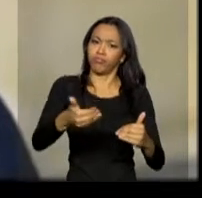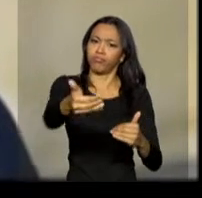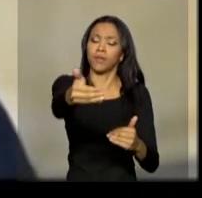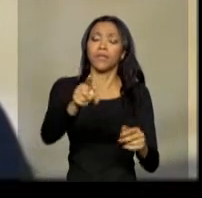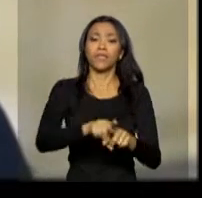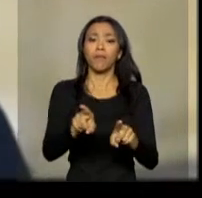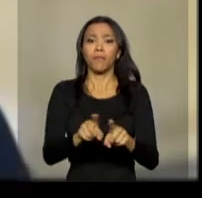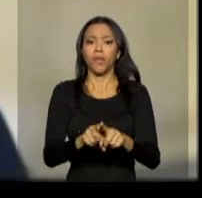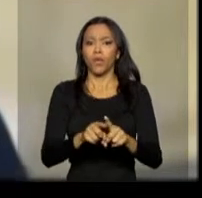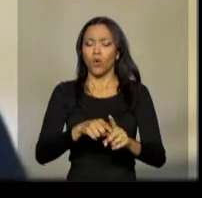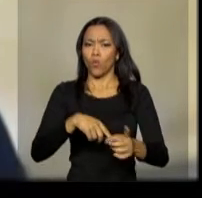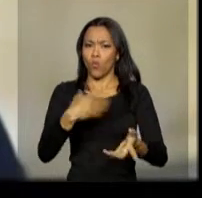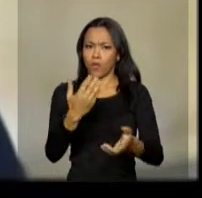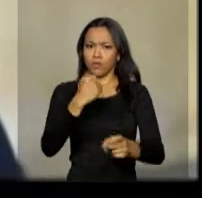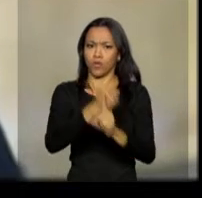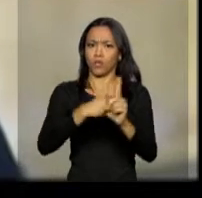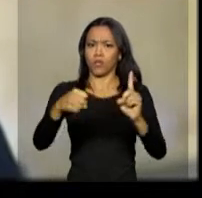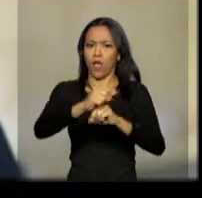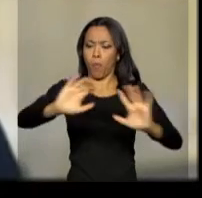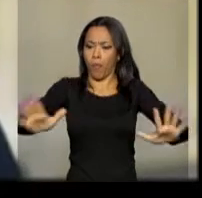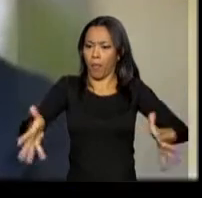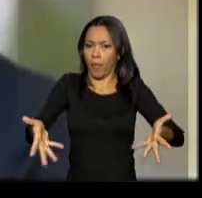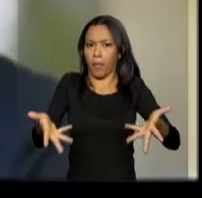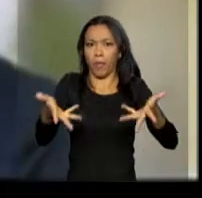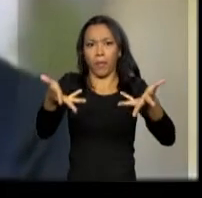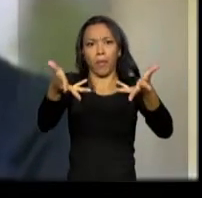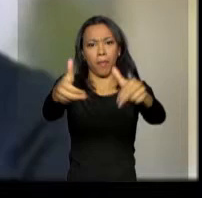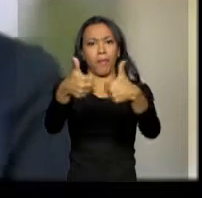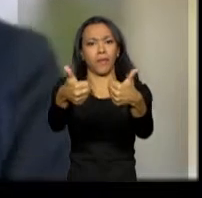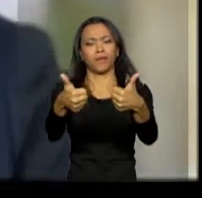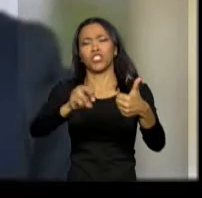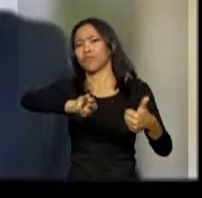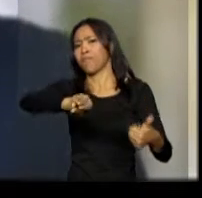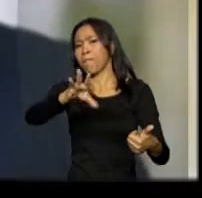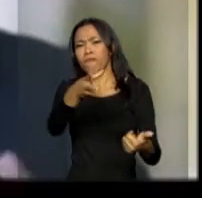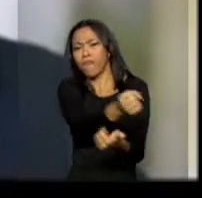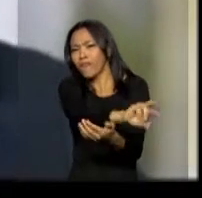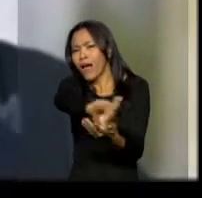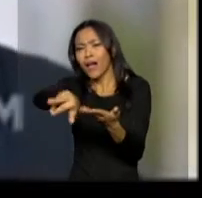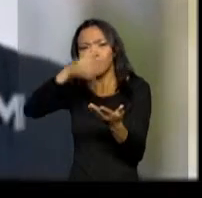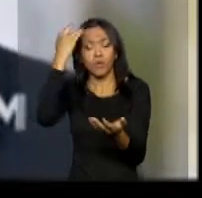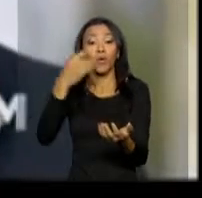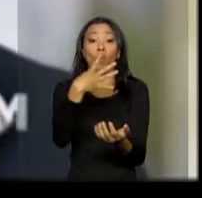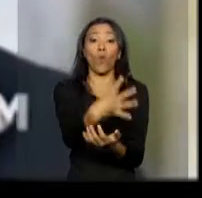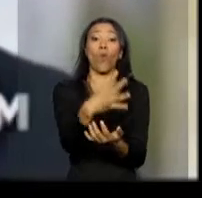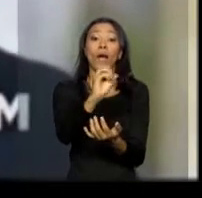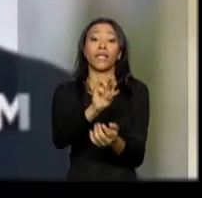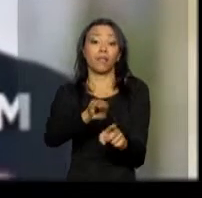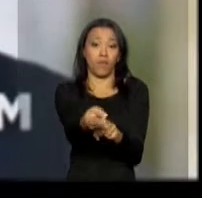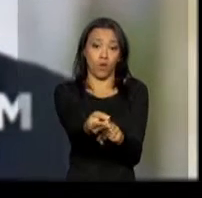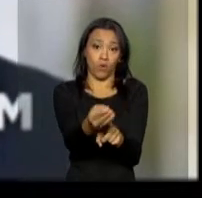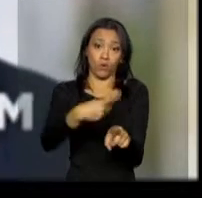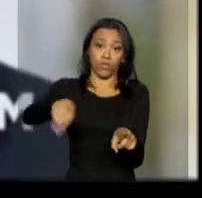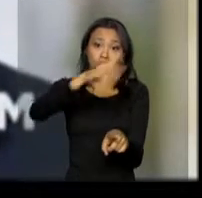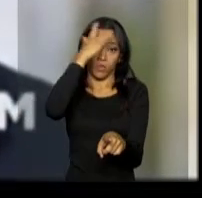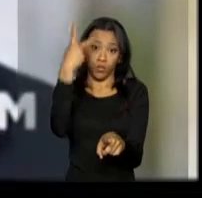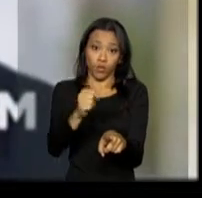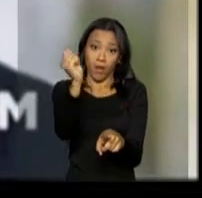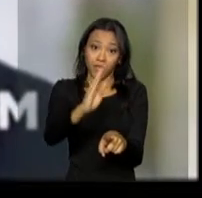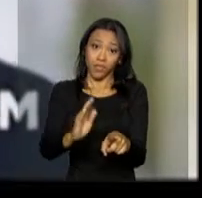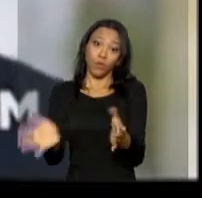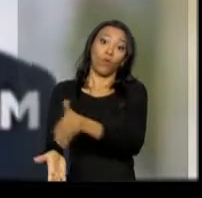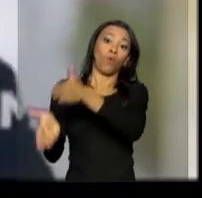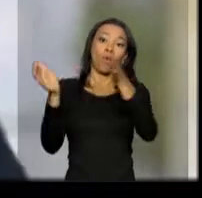ascensão social de milhões de outros brasileiros. Foi assim que 40 milhões de brasileiros foram para a